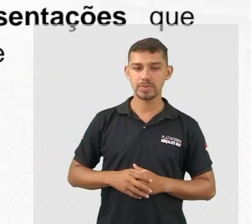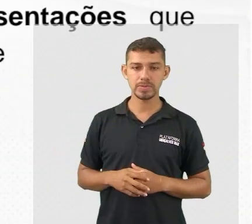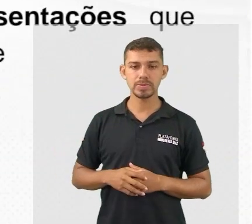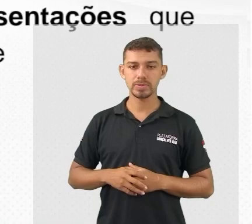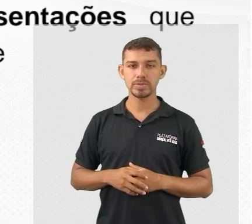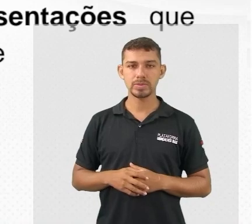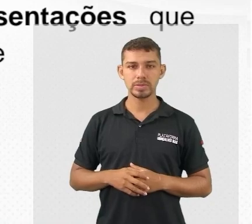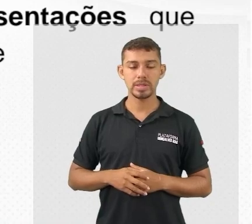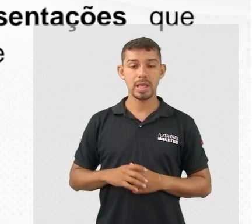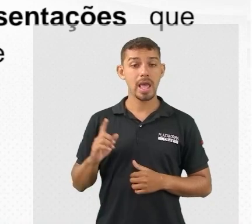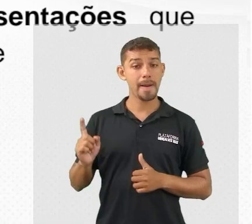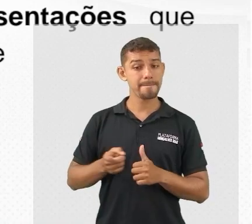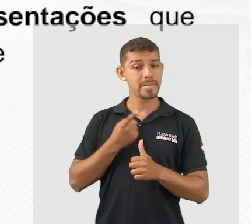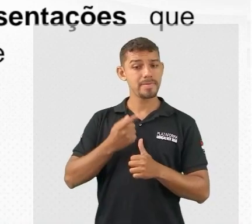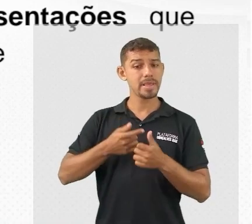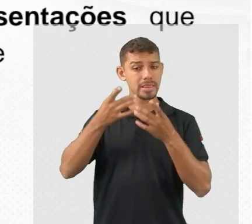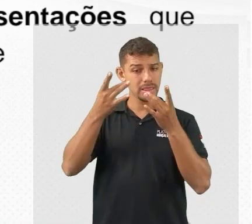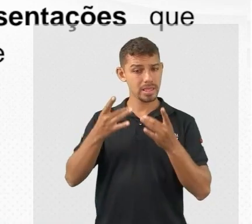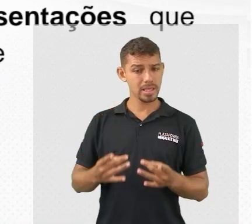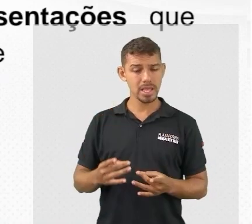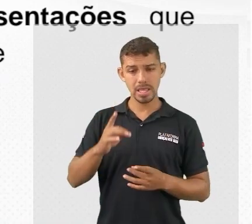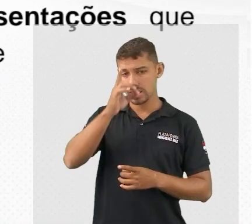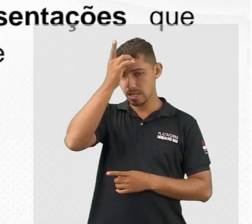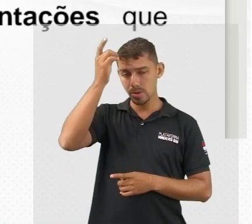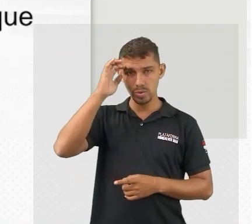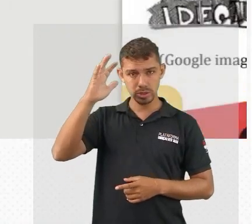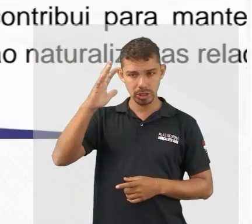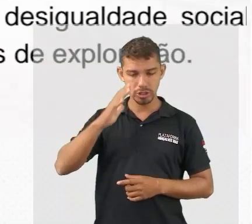Essa é uma primeira definição do que seria ideologia.